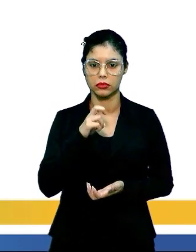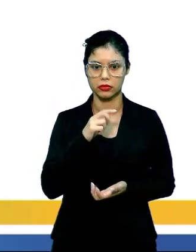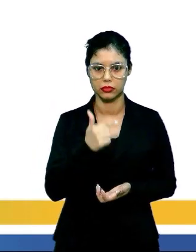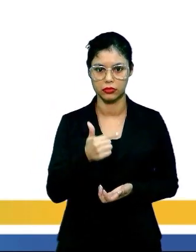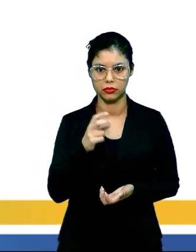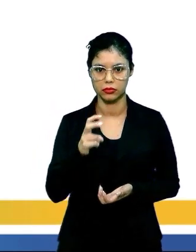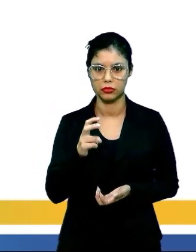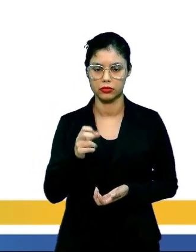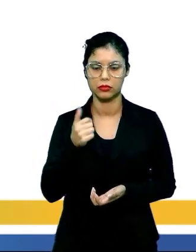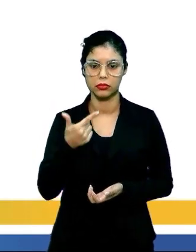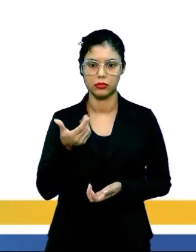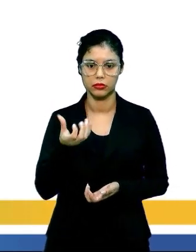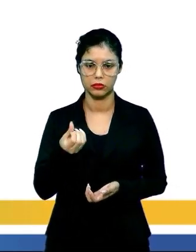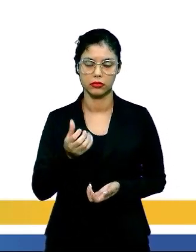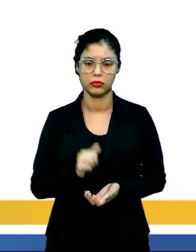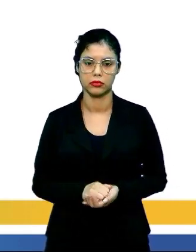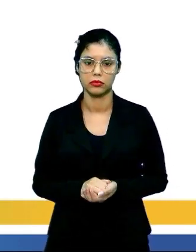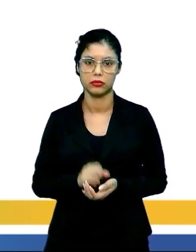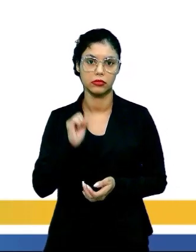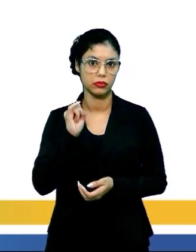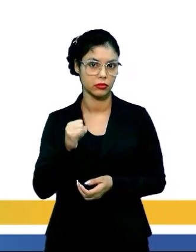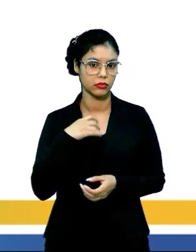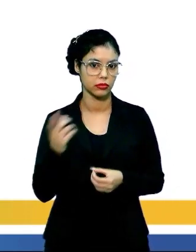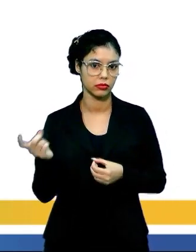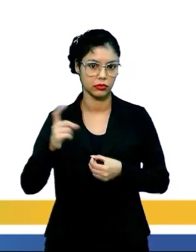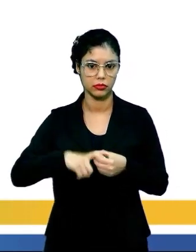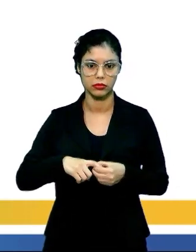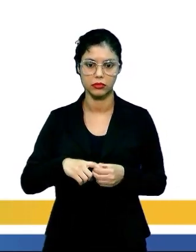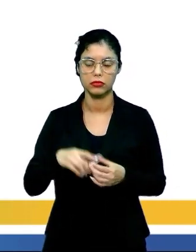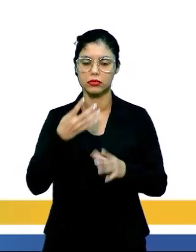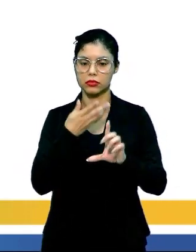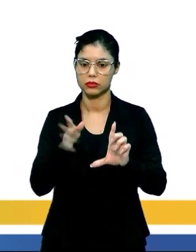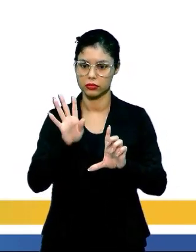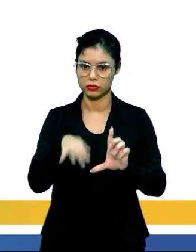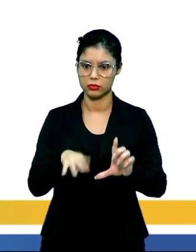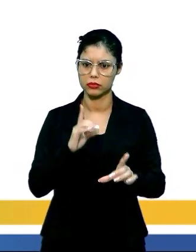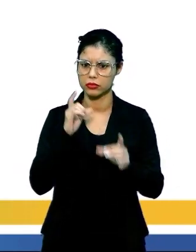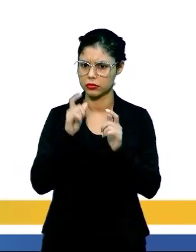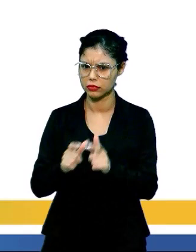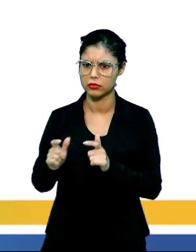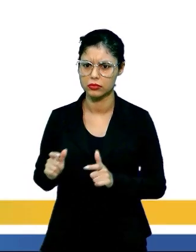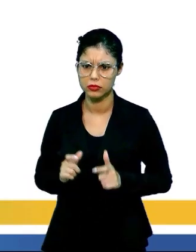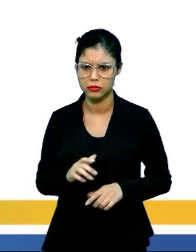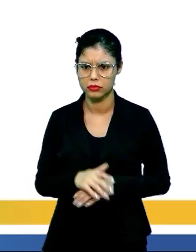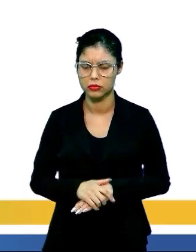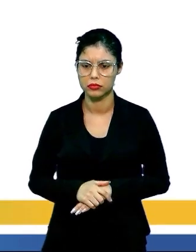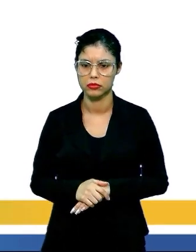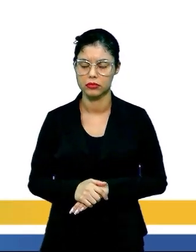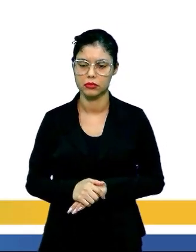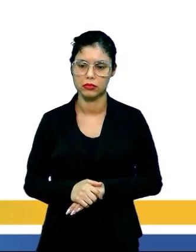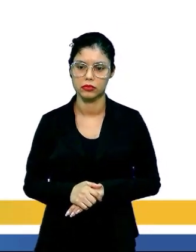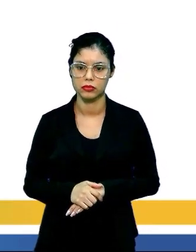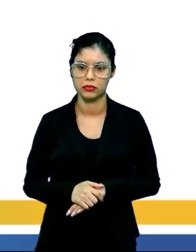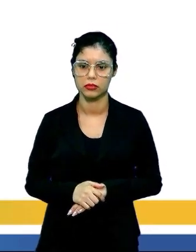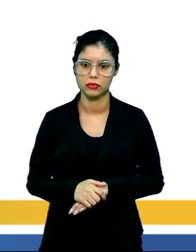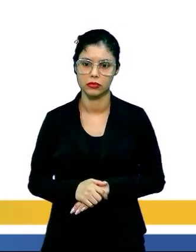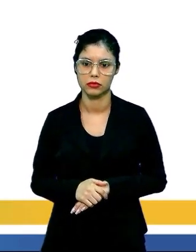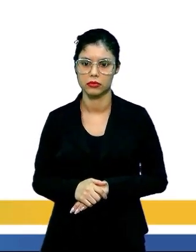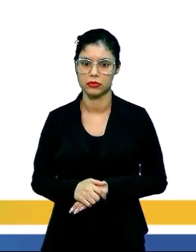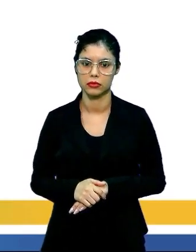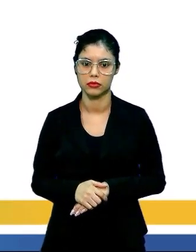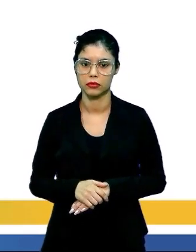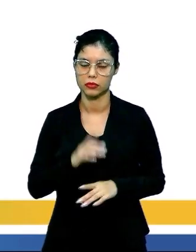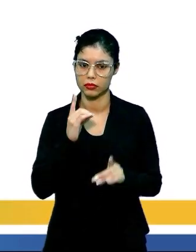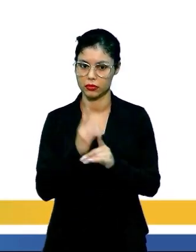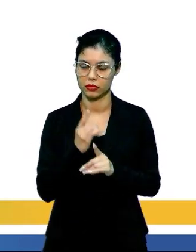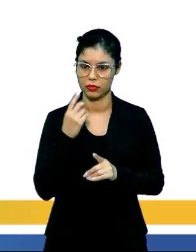e o 26º termo. Mas se você voltar na tabela, onde é que está o 25º termo? Tá?